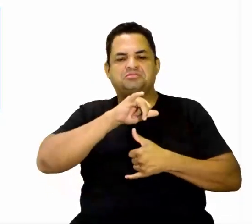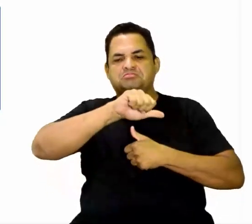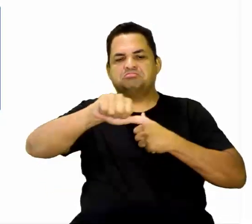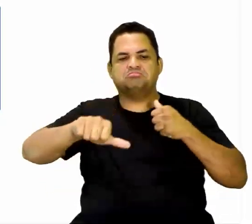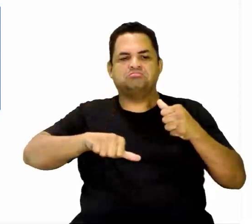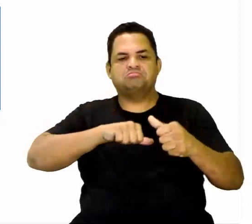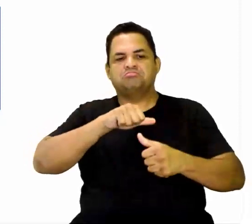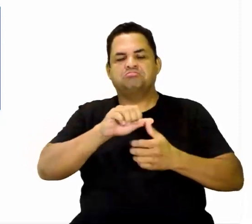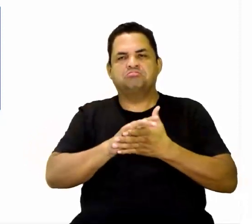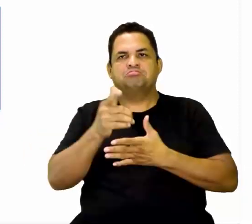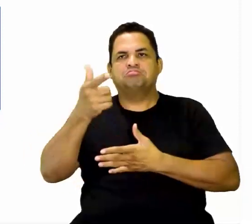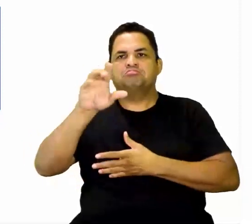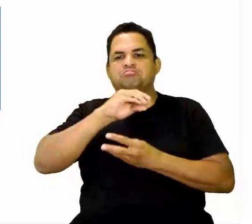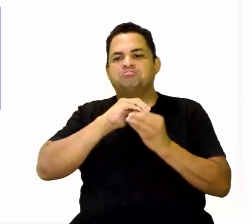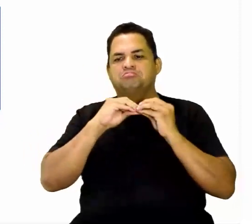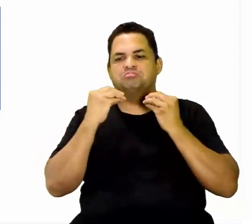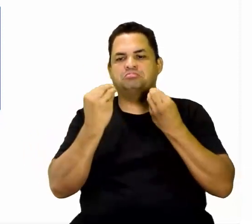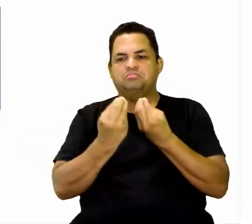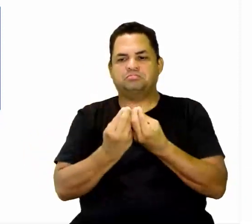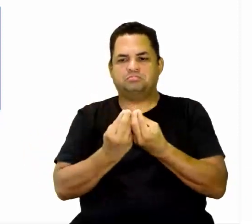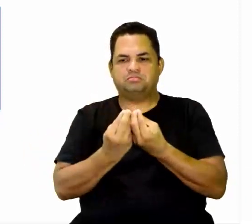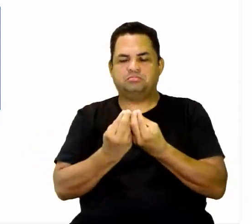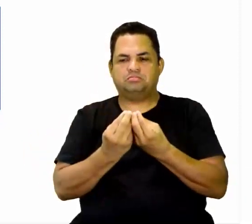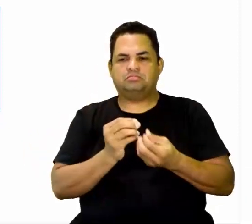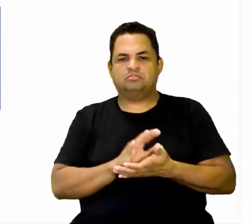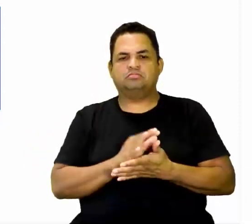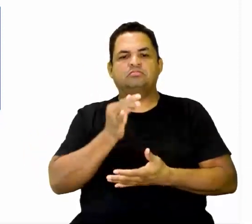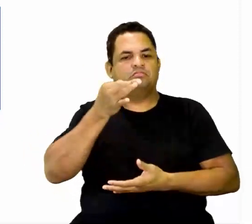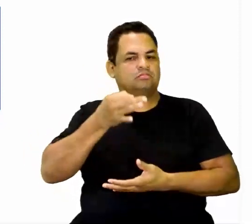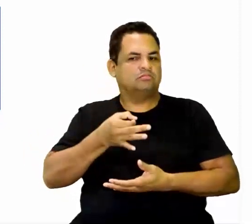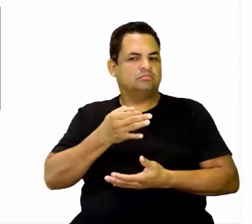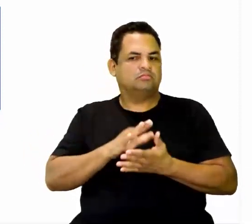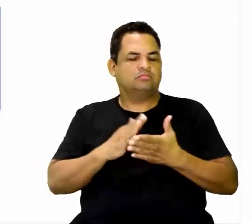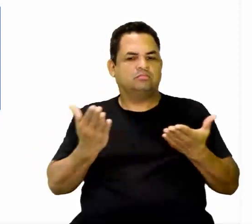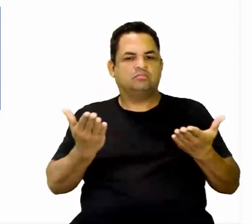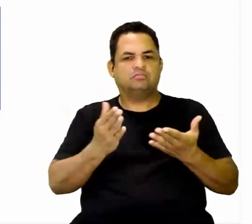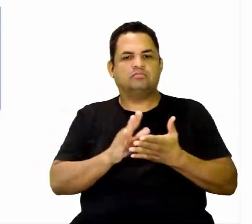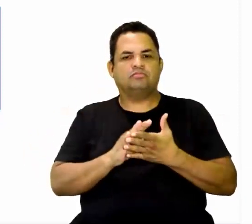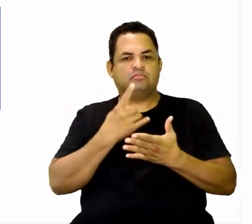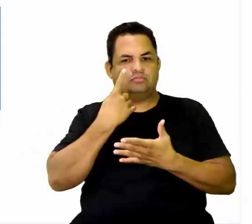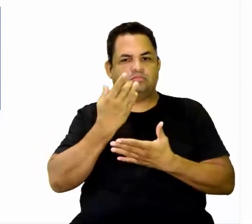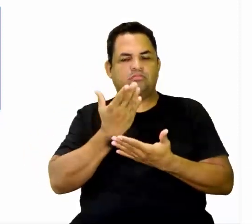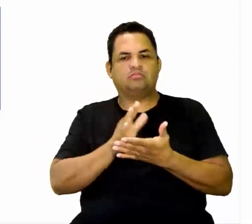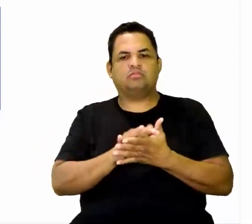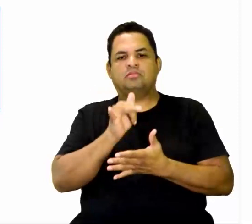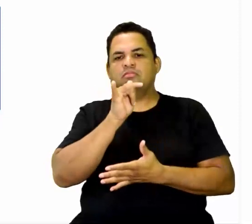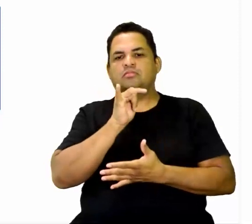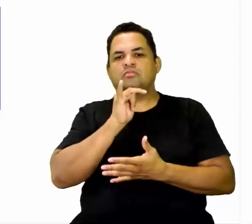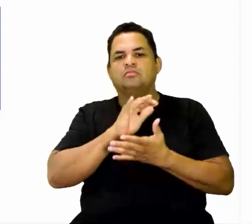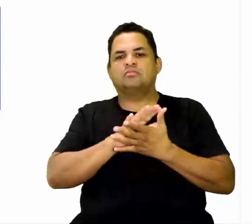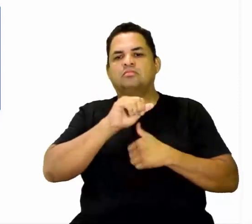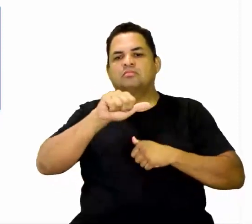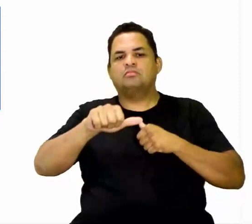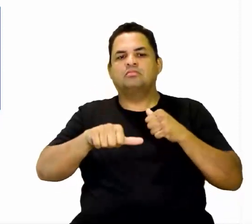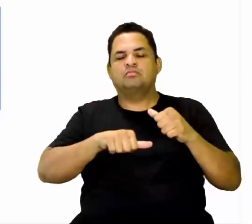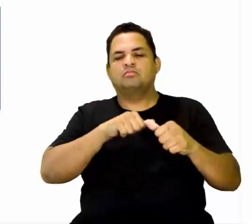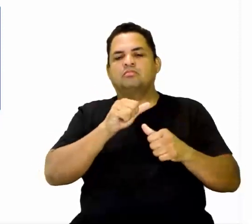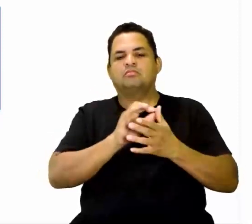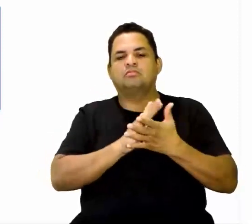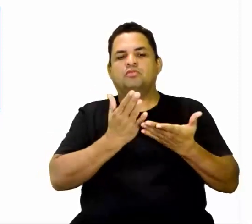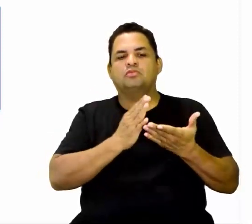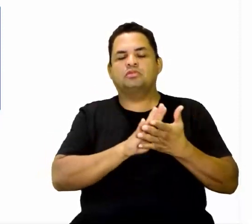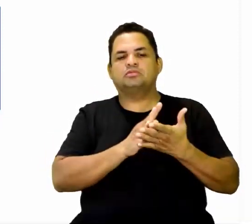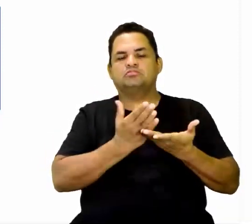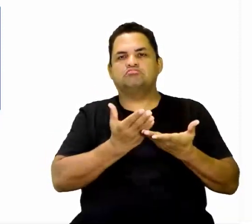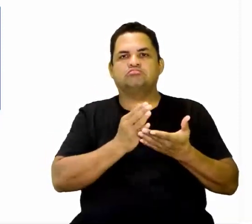transformação em outra substância. Tá certo? Então, aqui nós vemos, por exemplo, as mudanças de estados físicos.